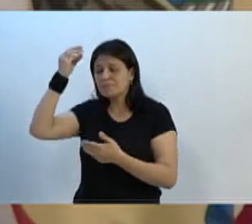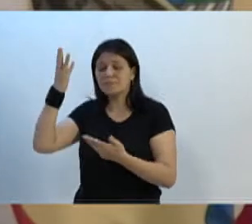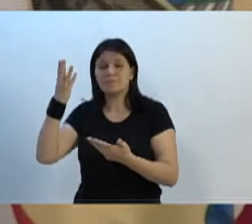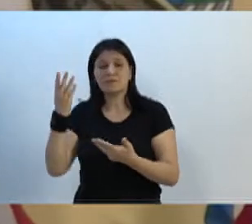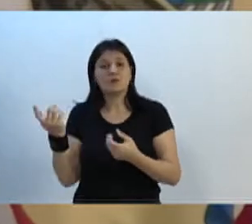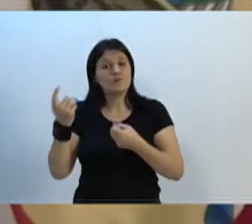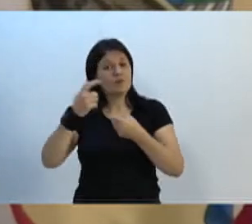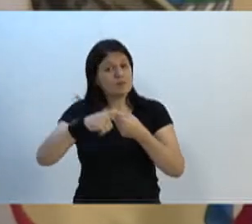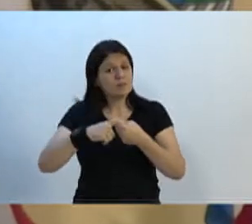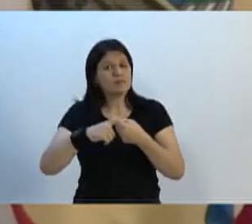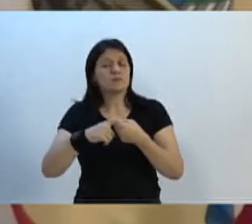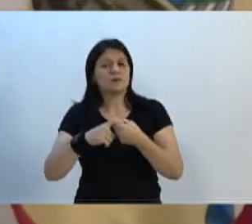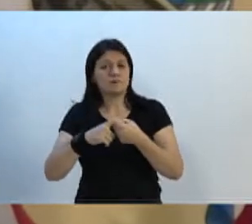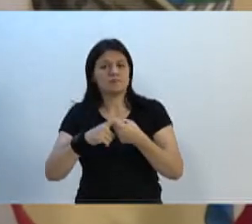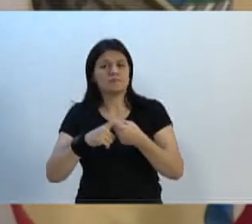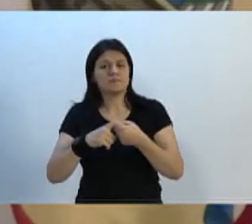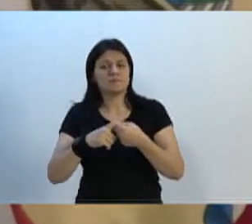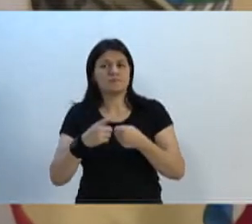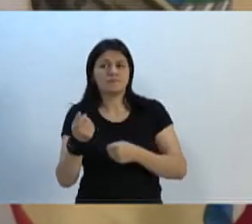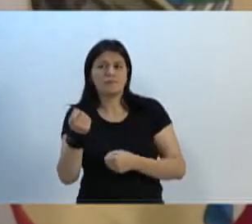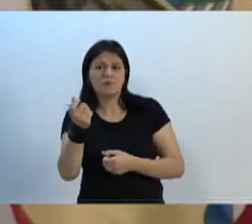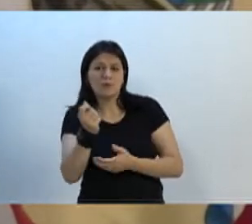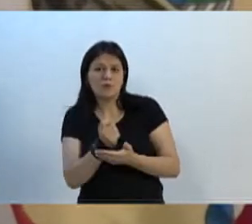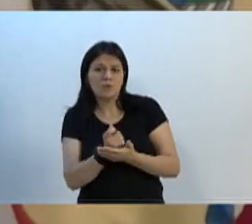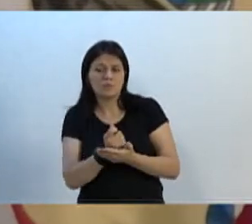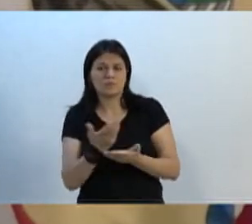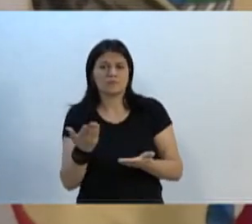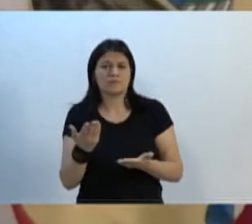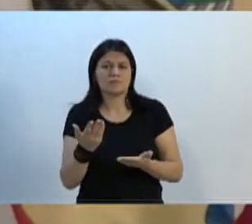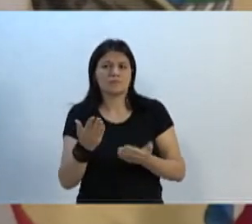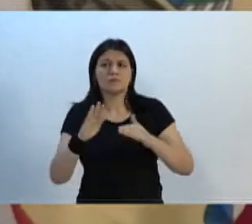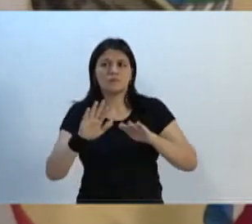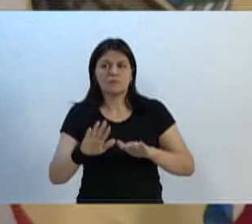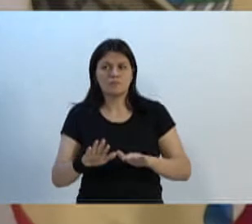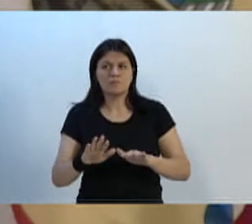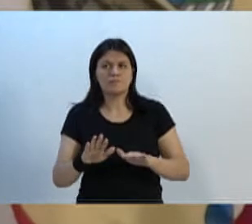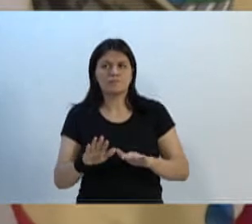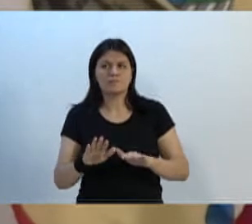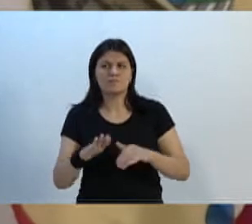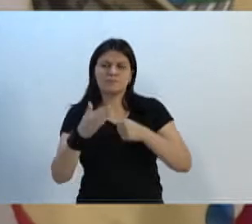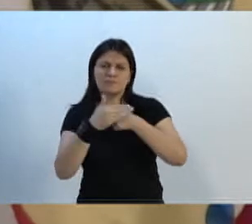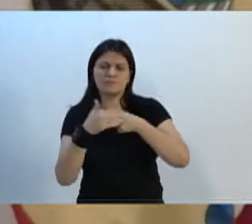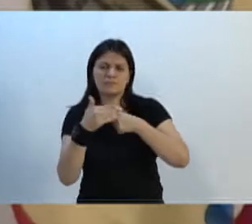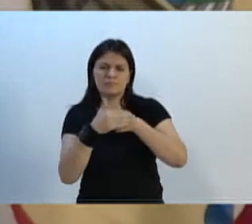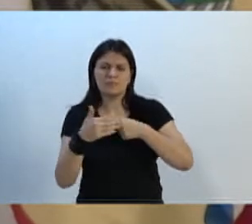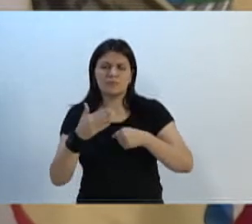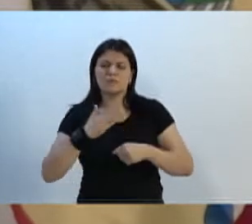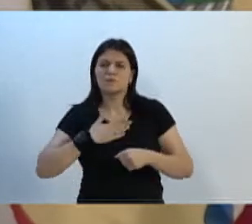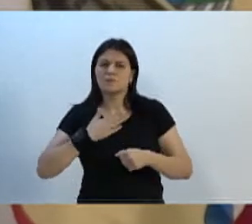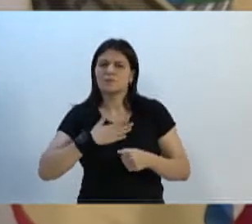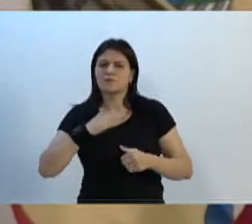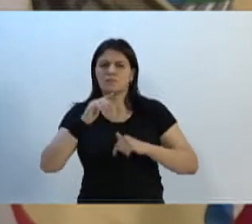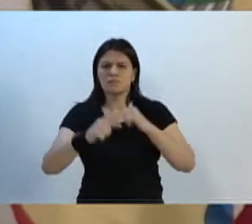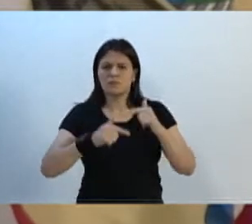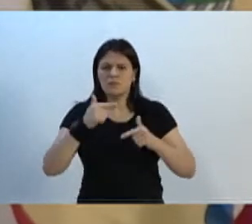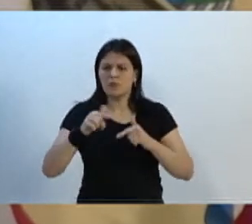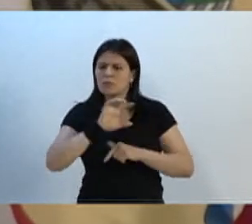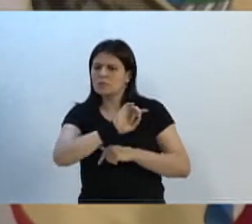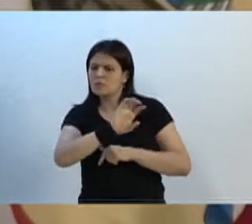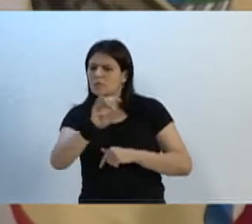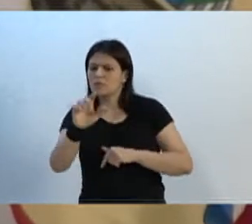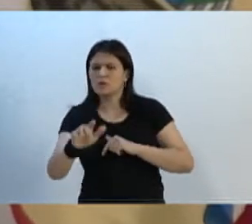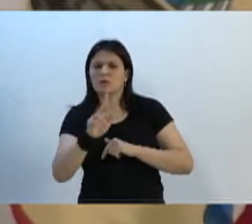voltar em questão de alguns recursos então é deixo aqui de forma carinhosa o meu reconhecimento é o trabalho que cada professor